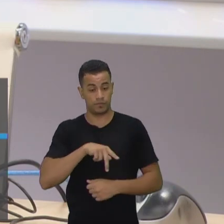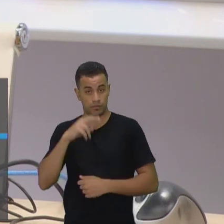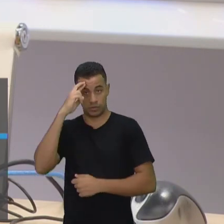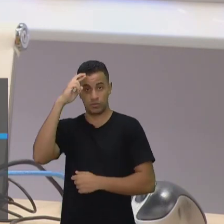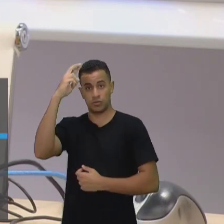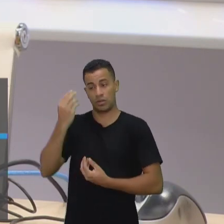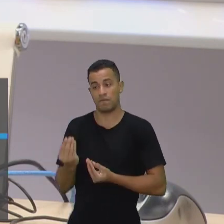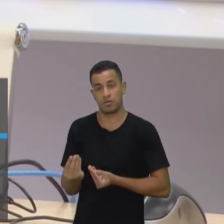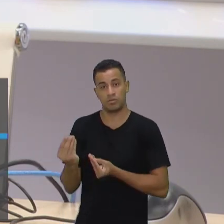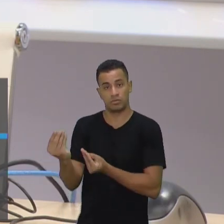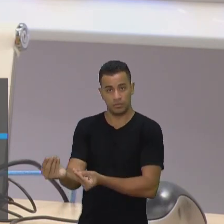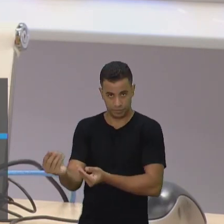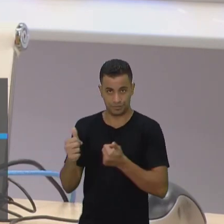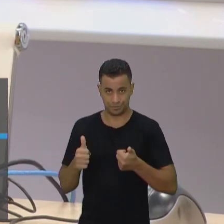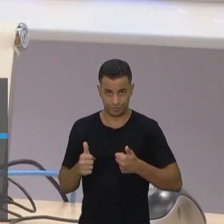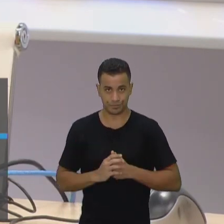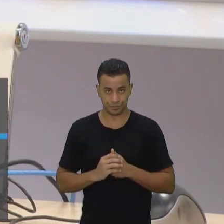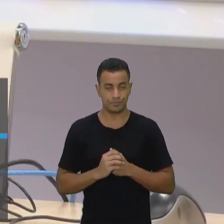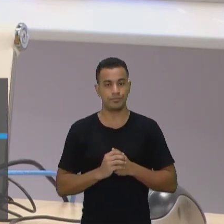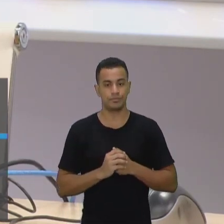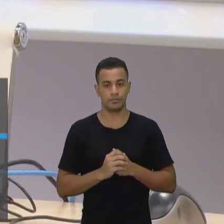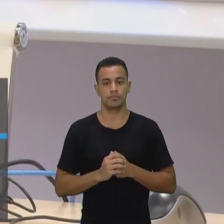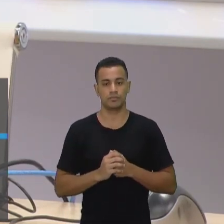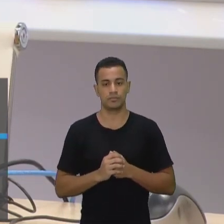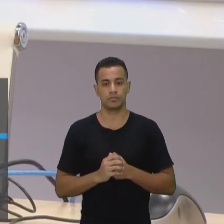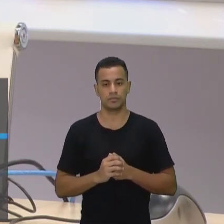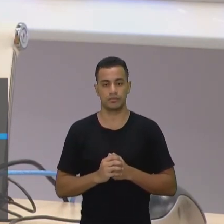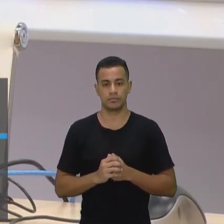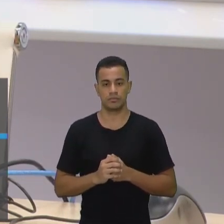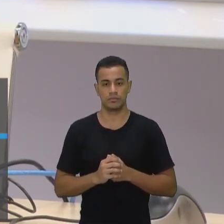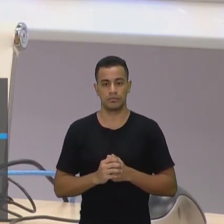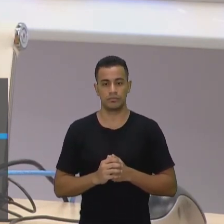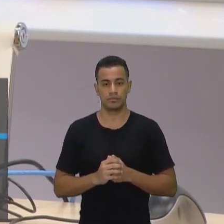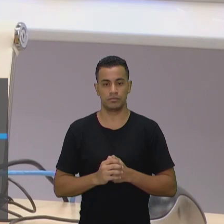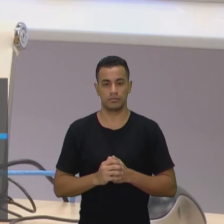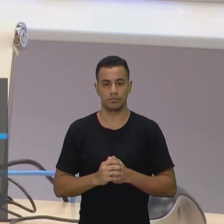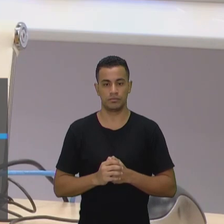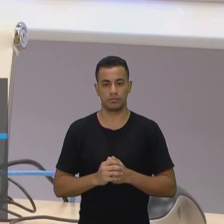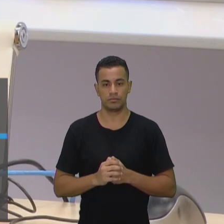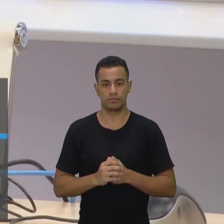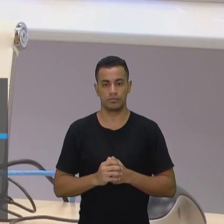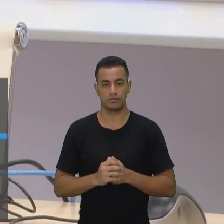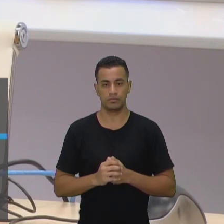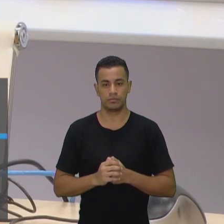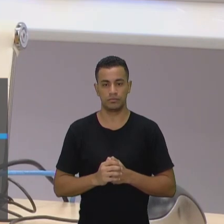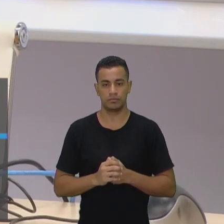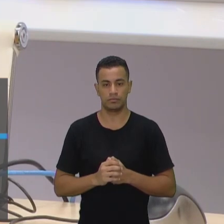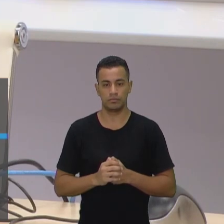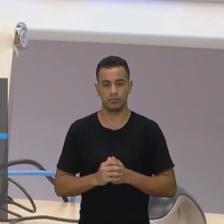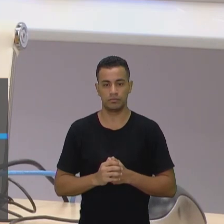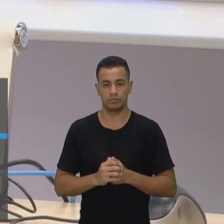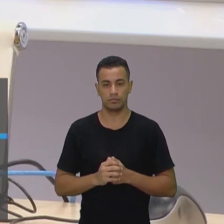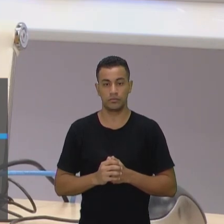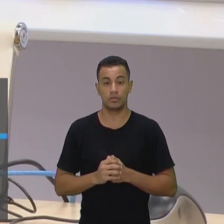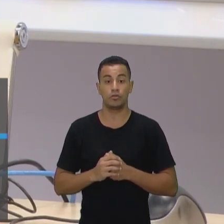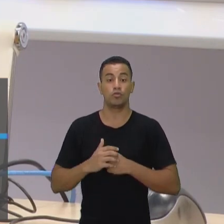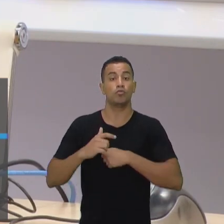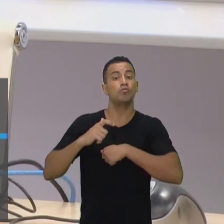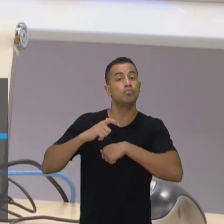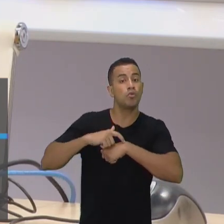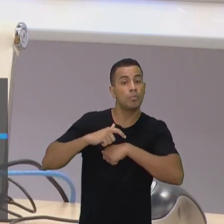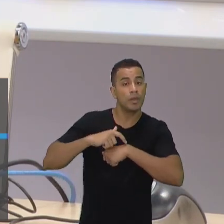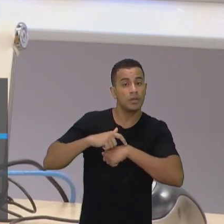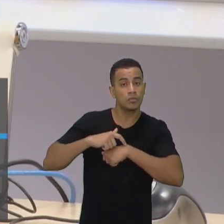Então, temos aí, né, que o momento da sala de aula,